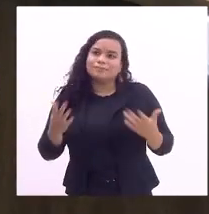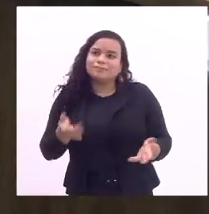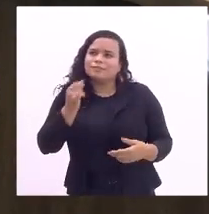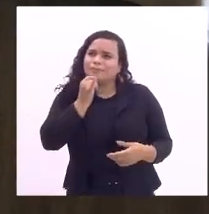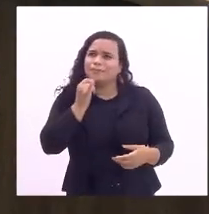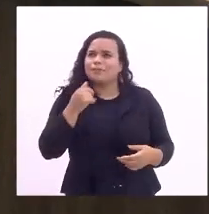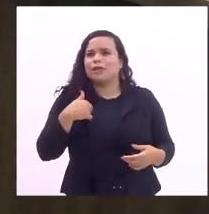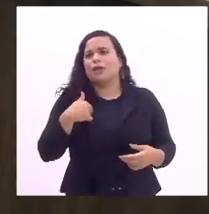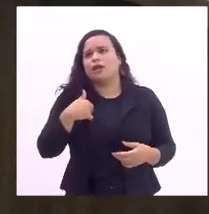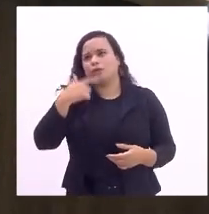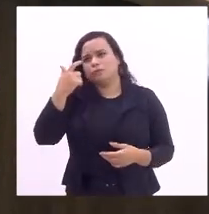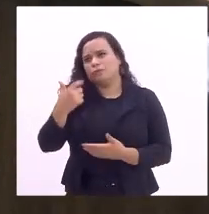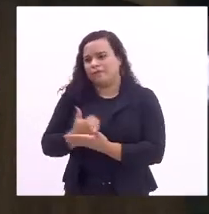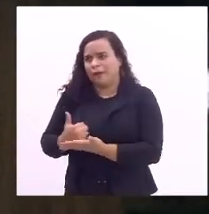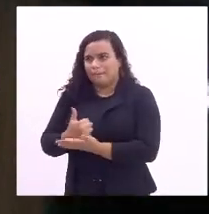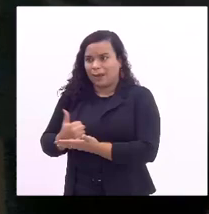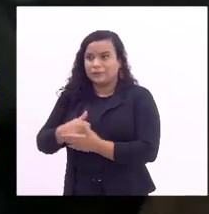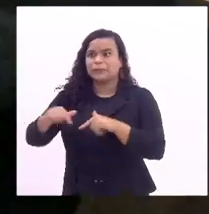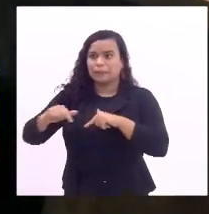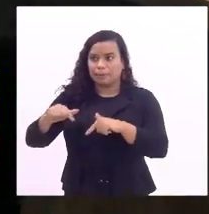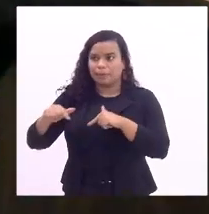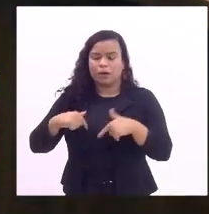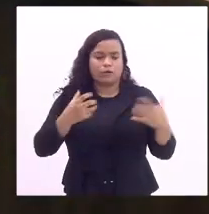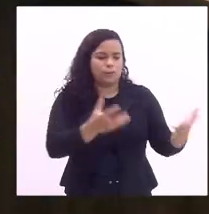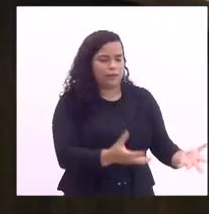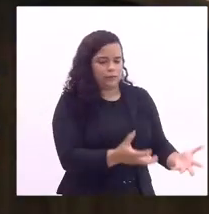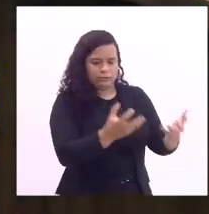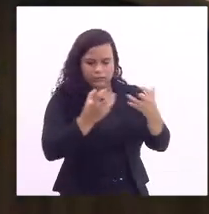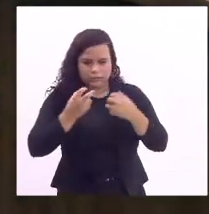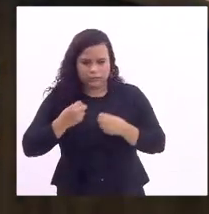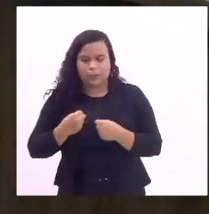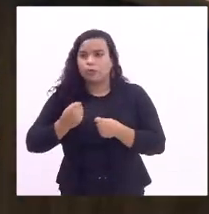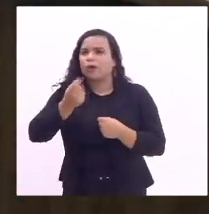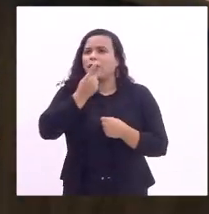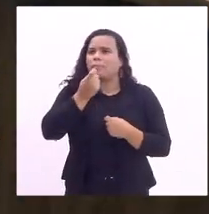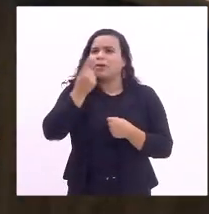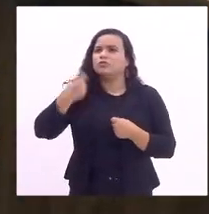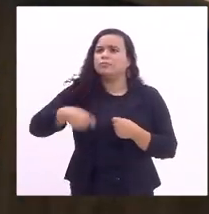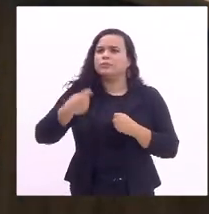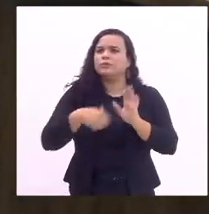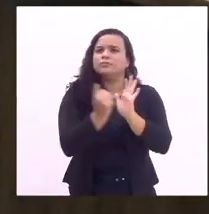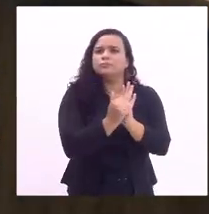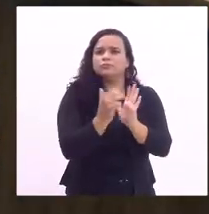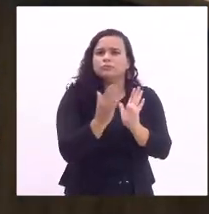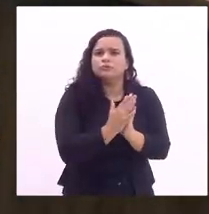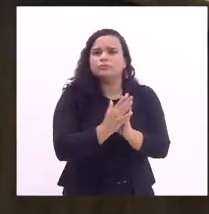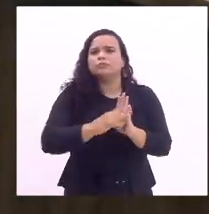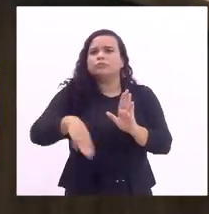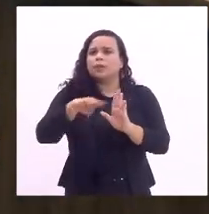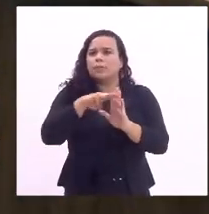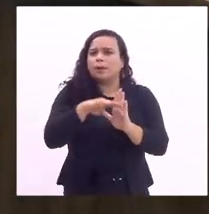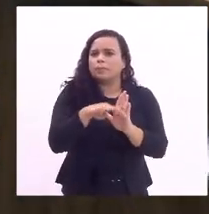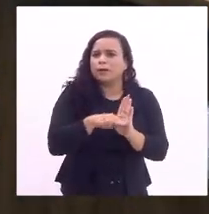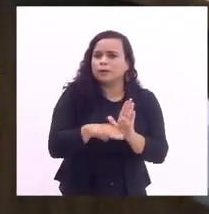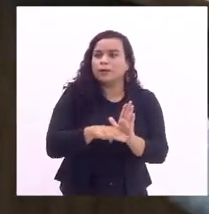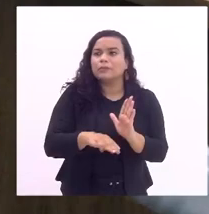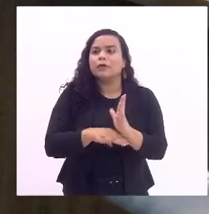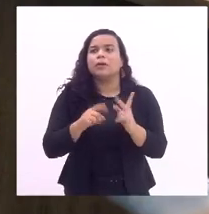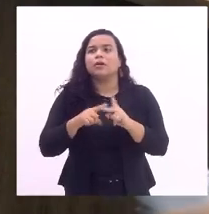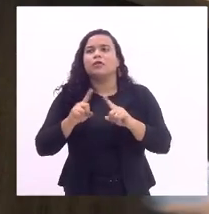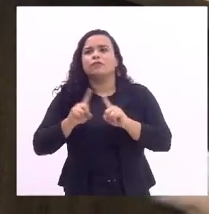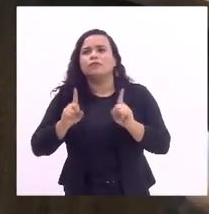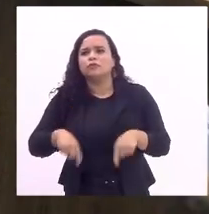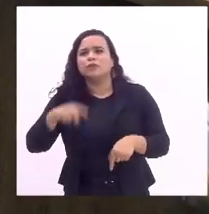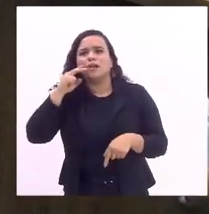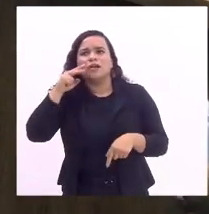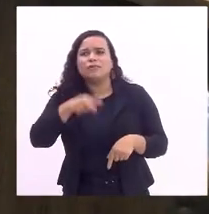como farmacêutica, receber essa medicação, eu vou ter que catalogar, os funcionários vão ter que ver o prazo